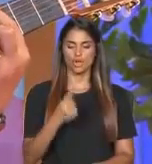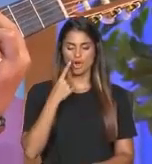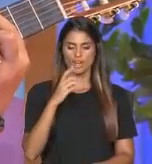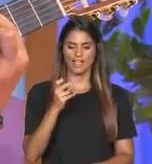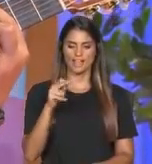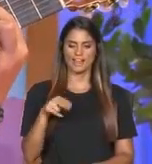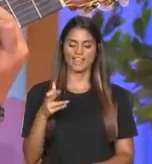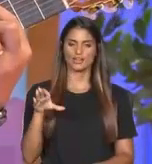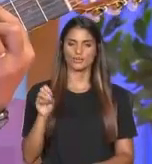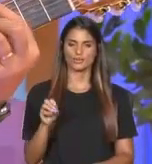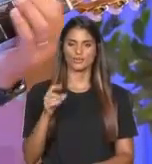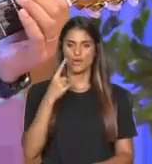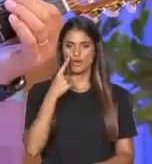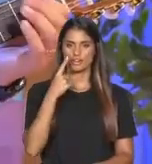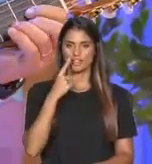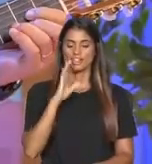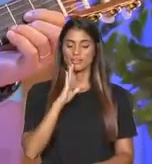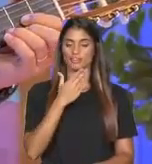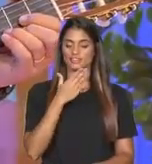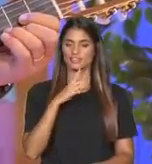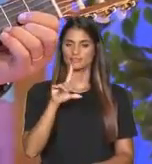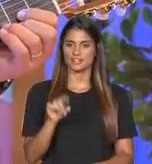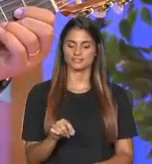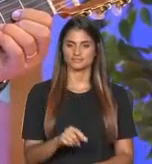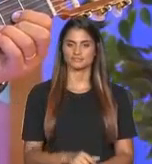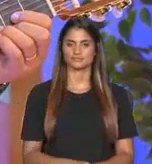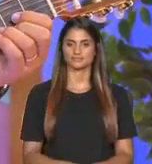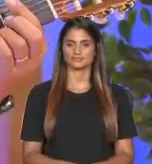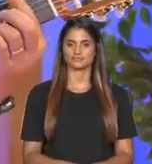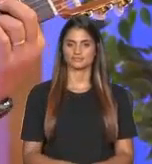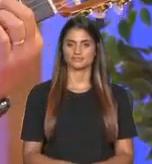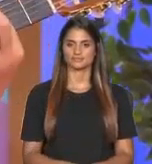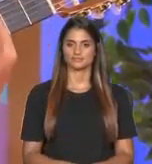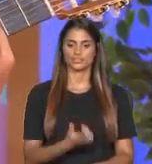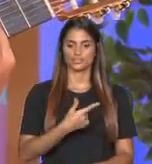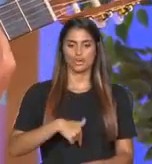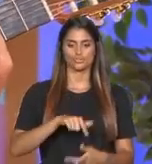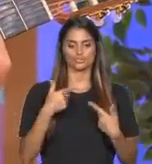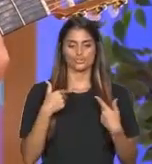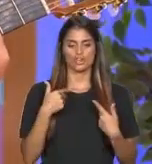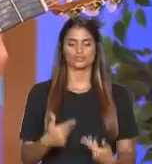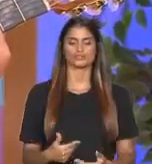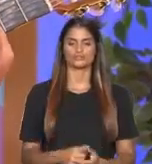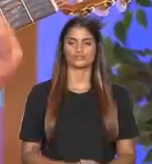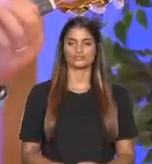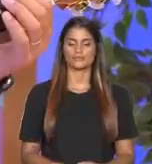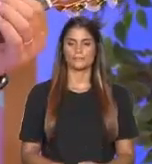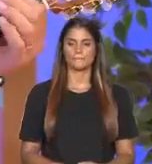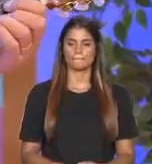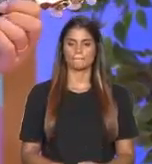canarinho, olha, depende também de estar no sossegadinho. E até